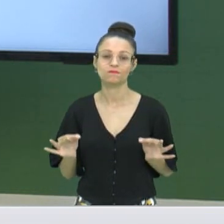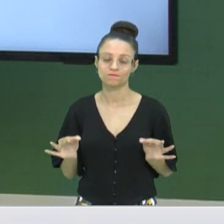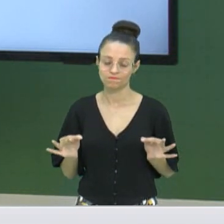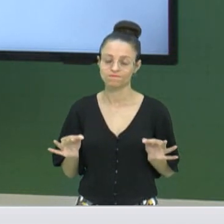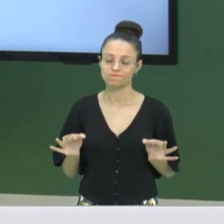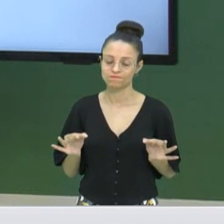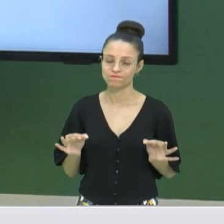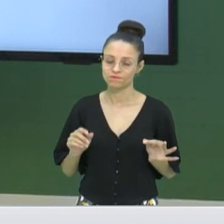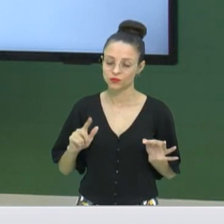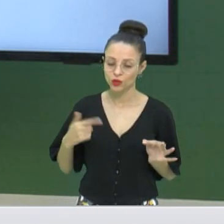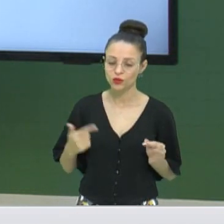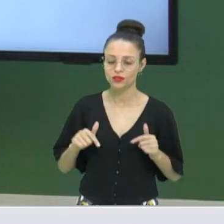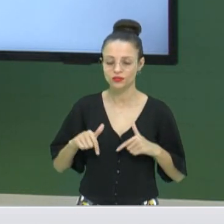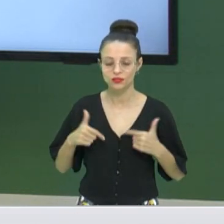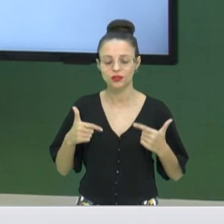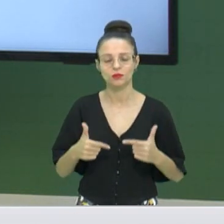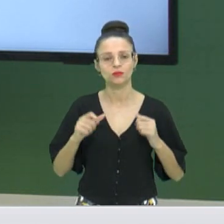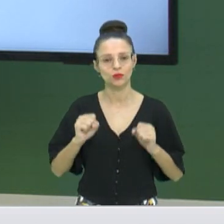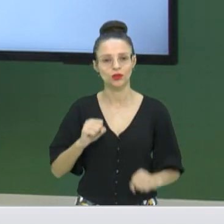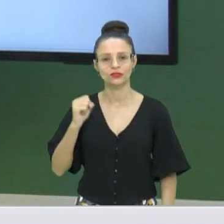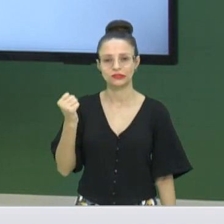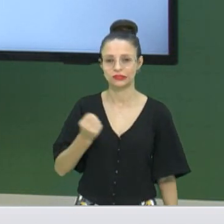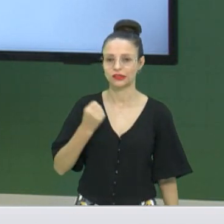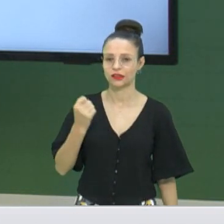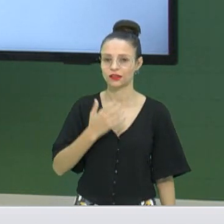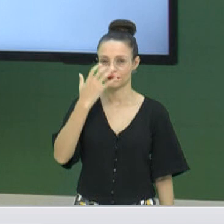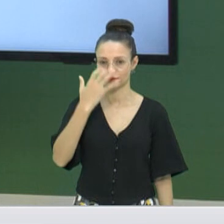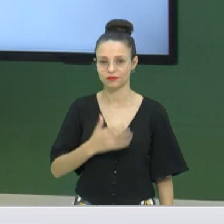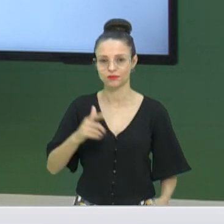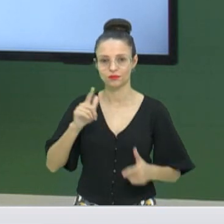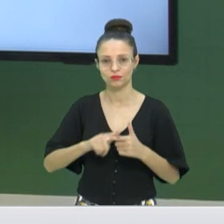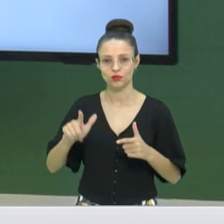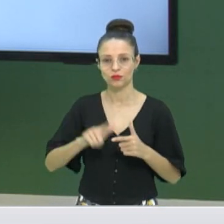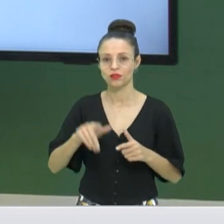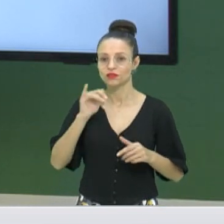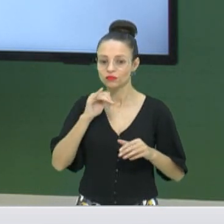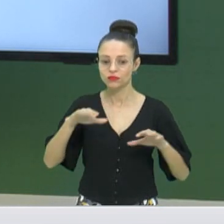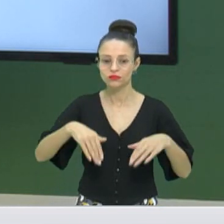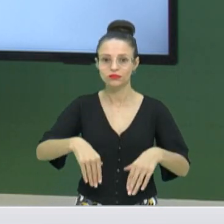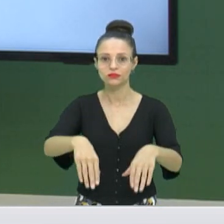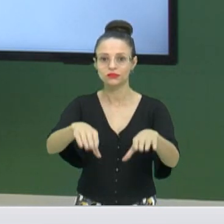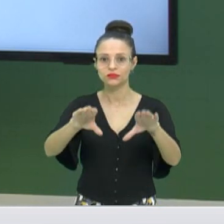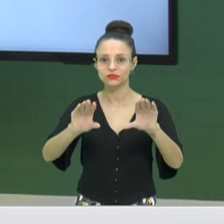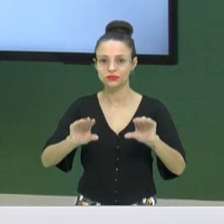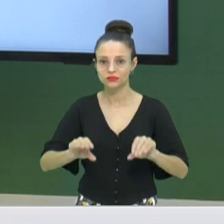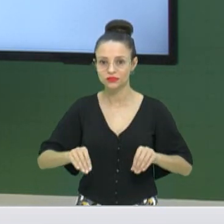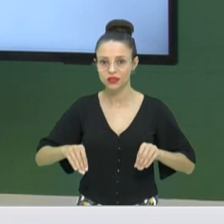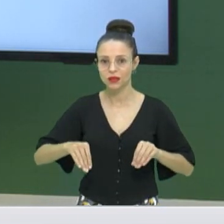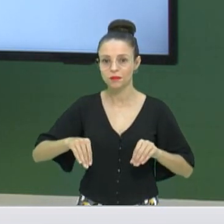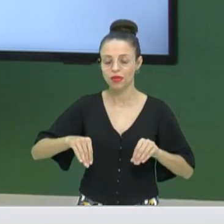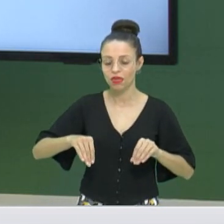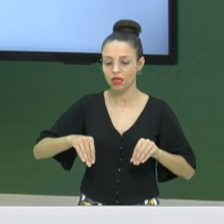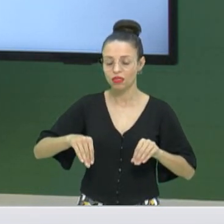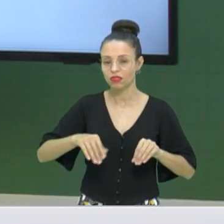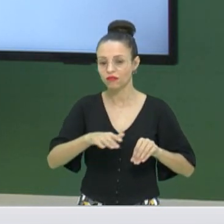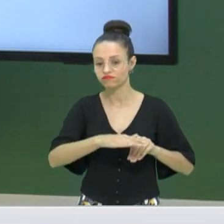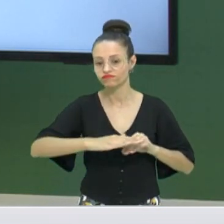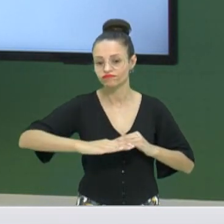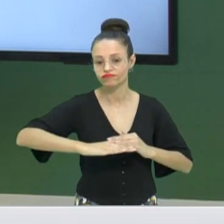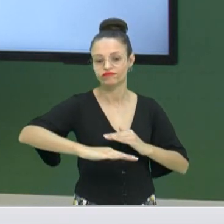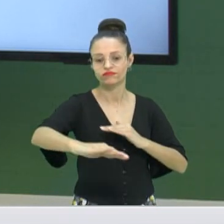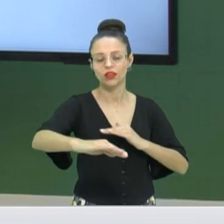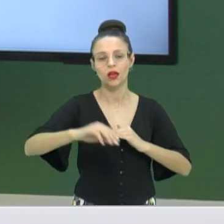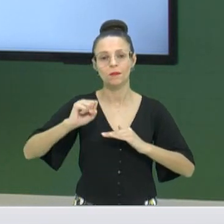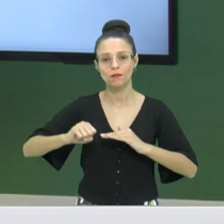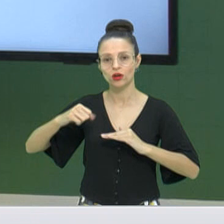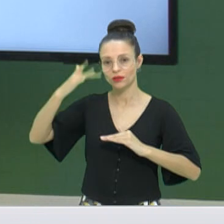das nossas ações podem causar graves problemas, né? Um tapete que seja colocado na sala, na porta,